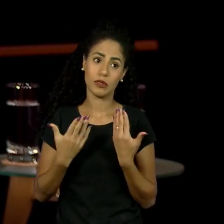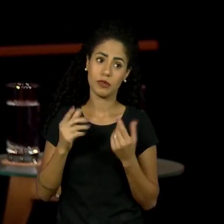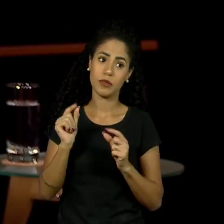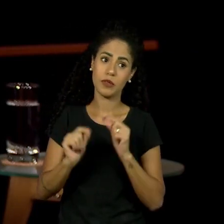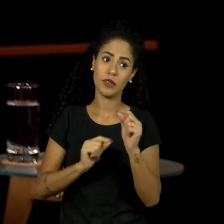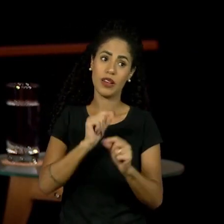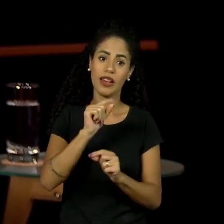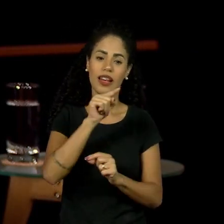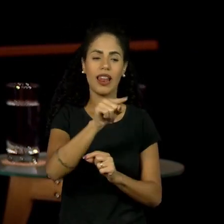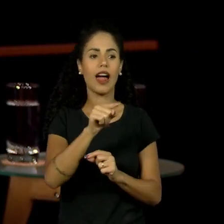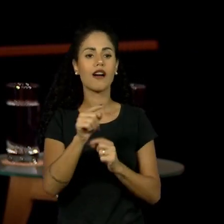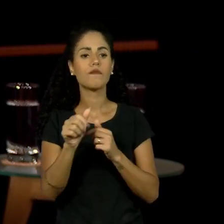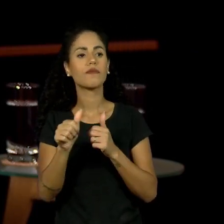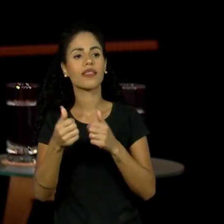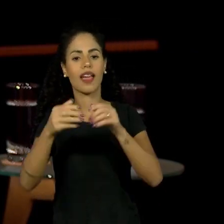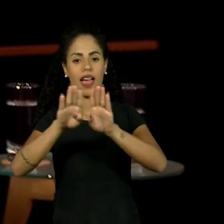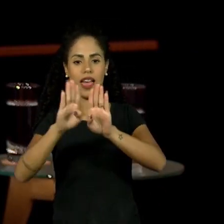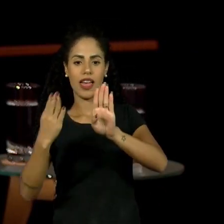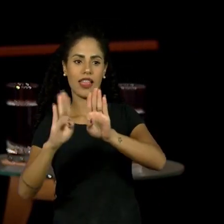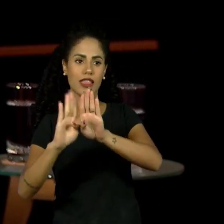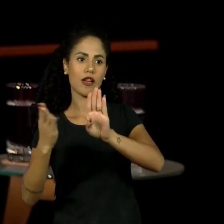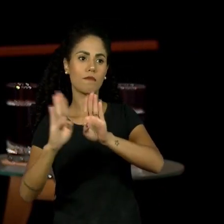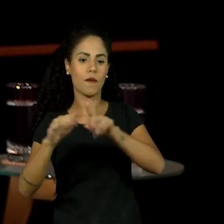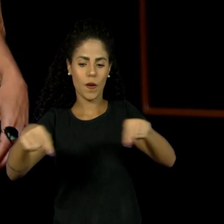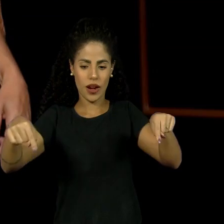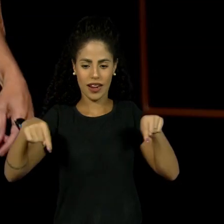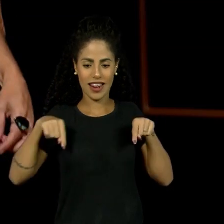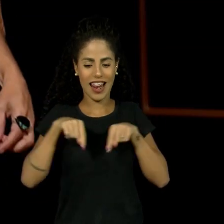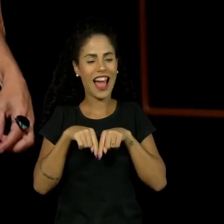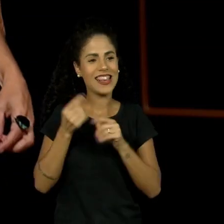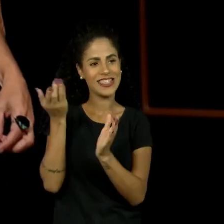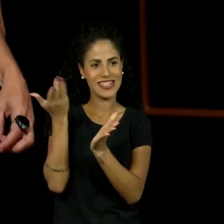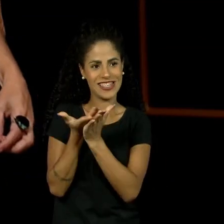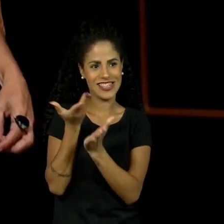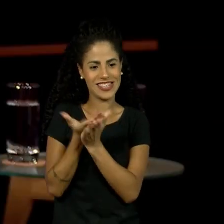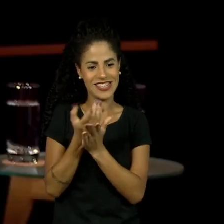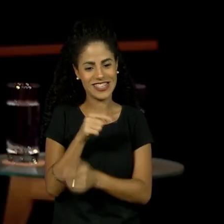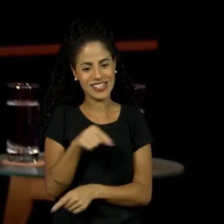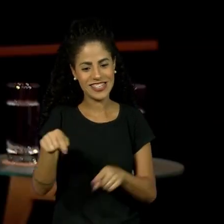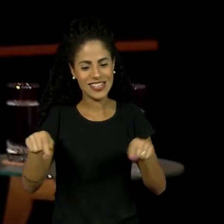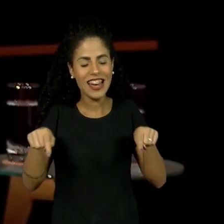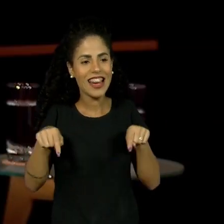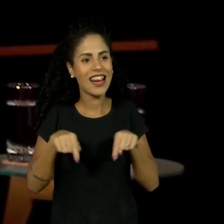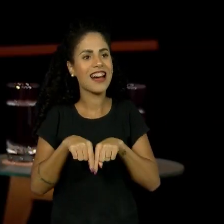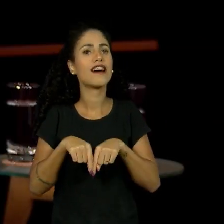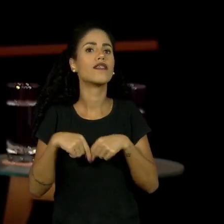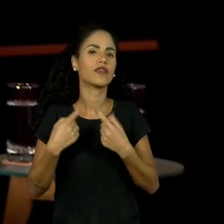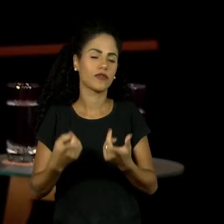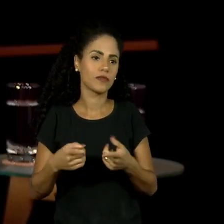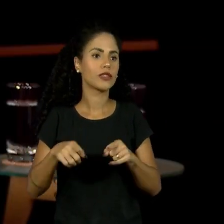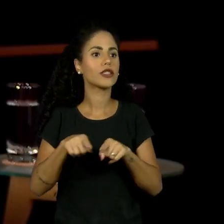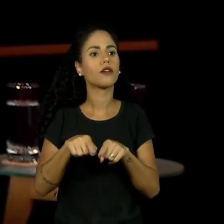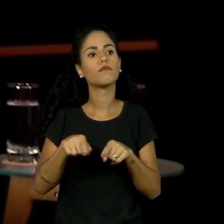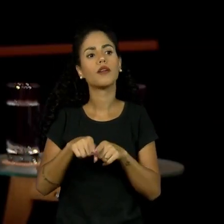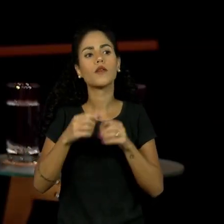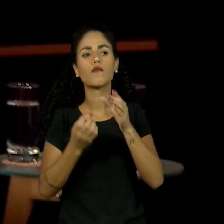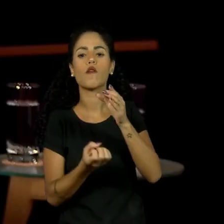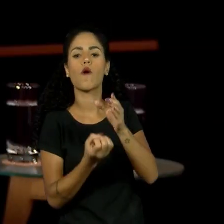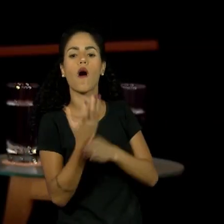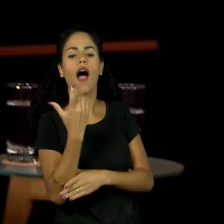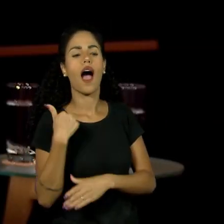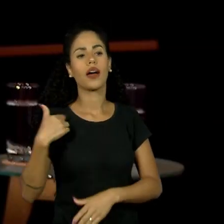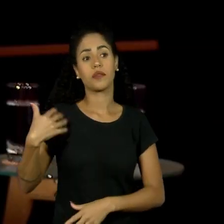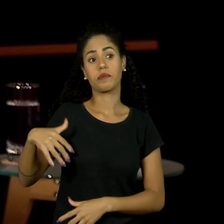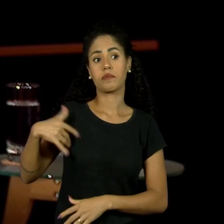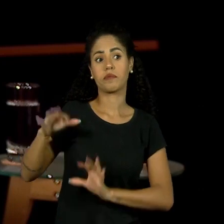na porta da sala Cecília Meirelles para falar com um grande compositor argentino e tal. A gente